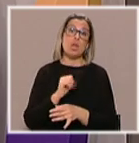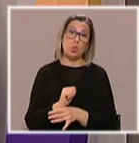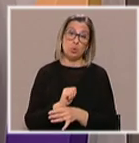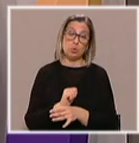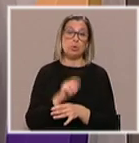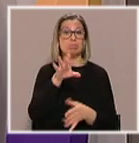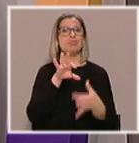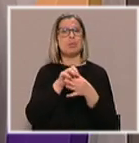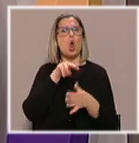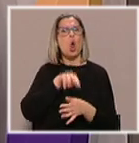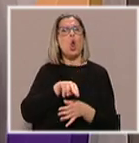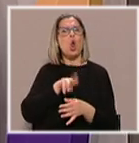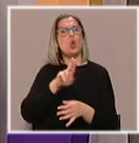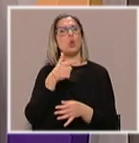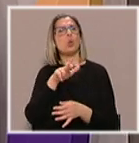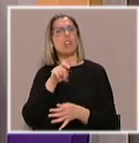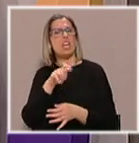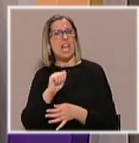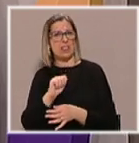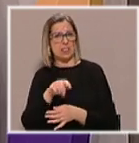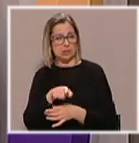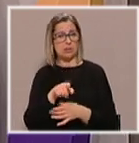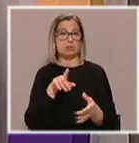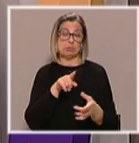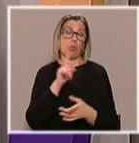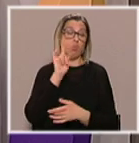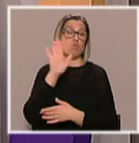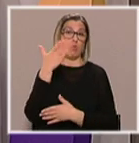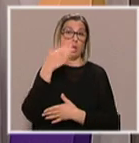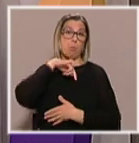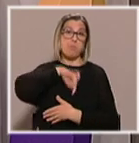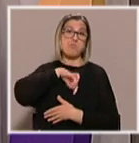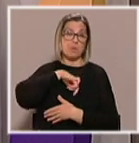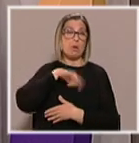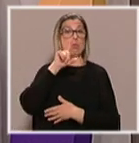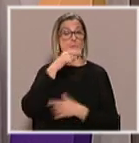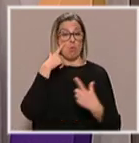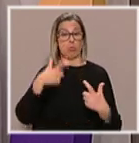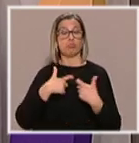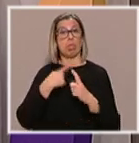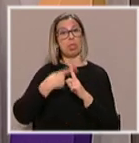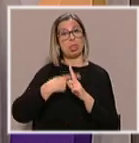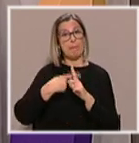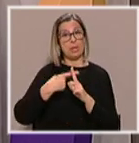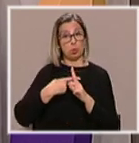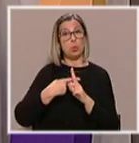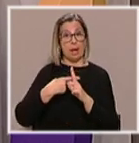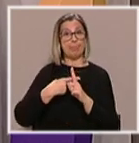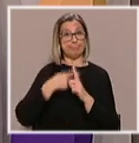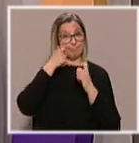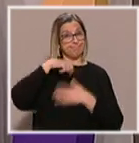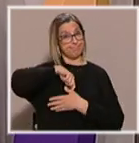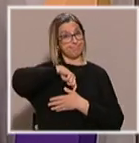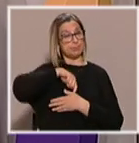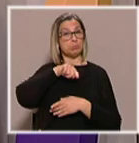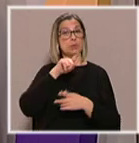dos nutrientes, sabem que eles são fundamentais na intervenção, na regulação da temperatura corporal, uma vez que eles intervêm